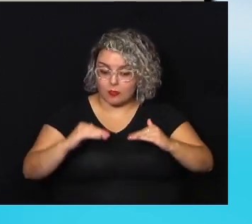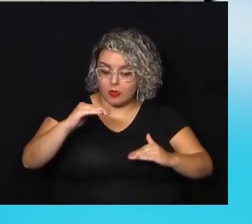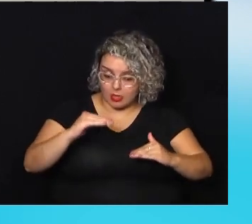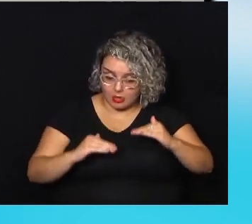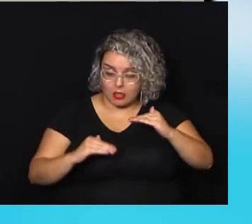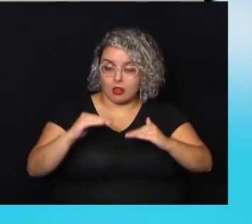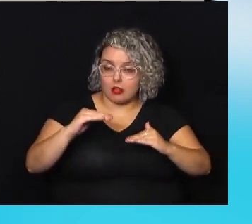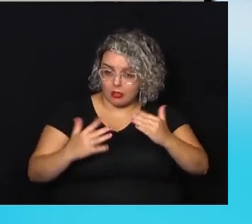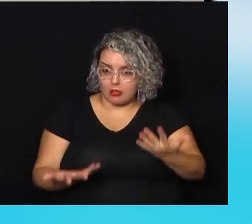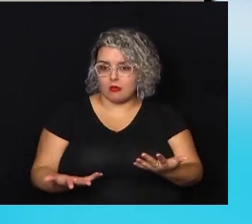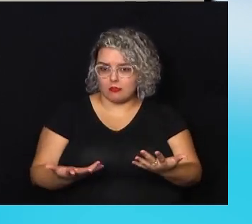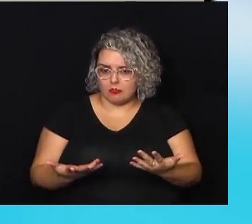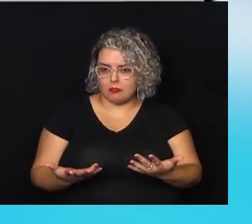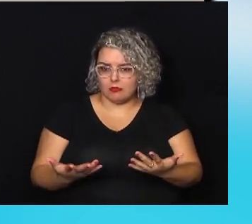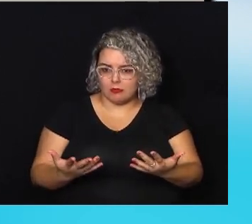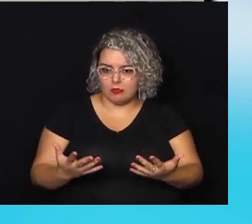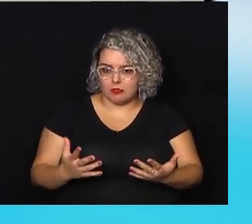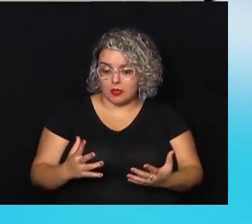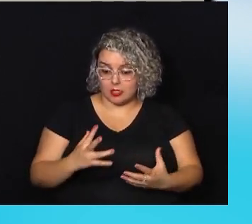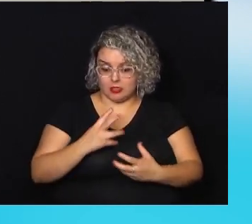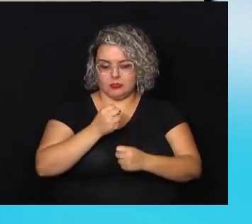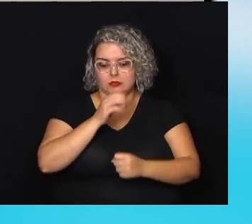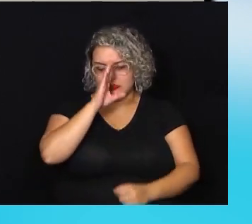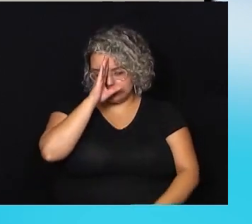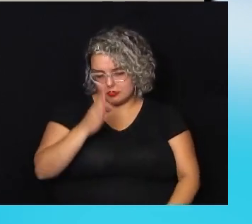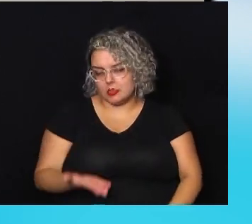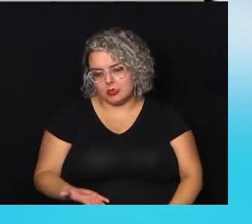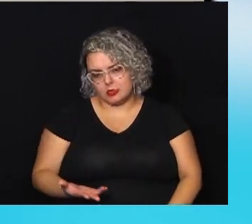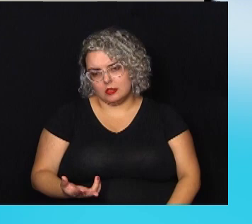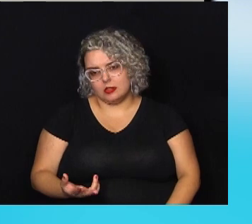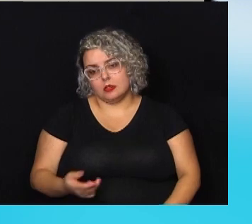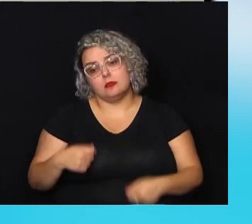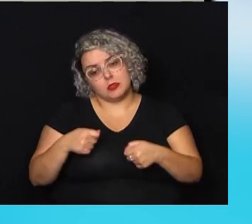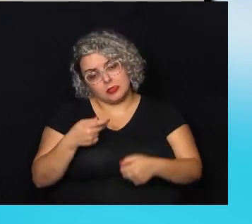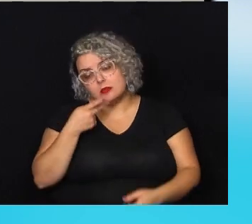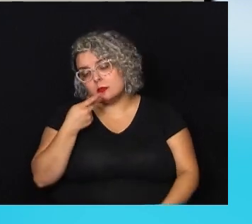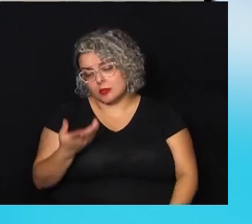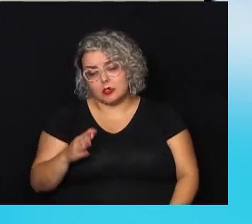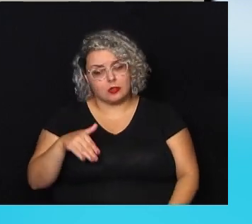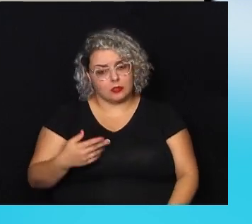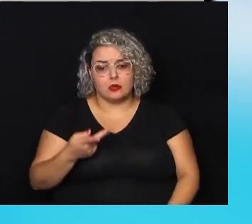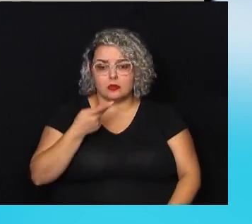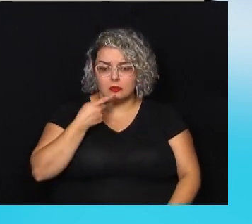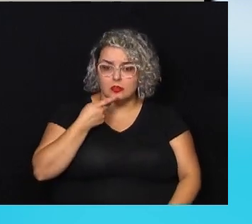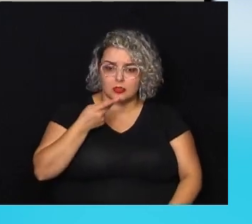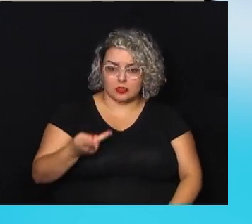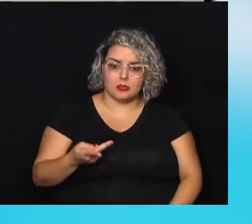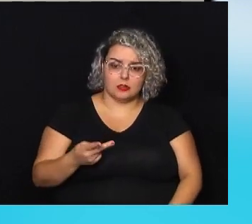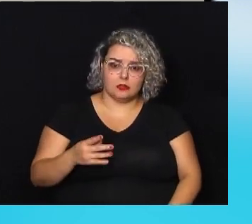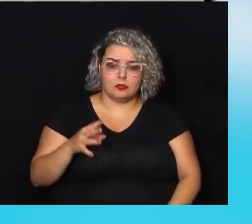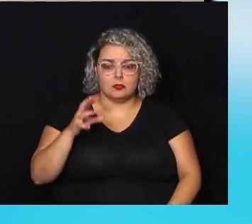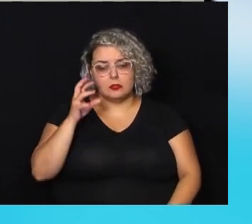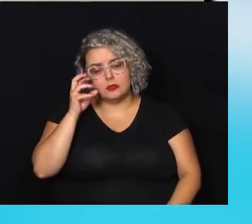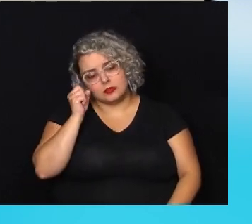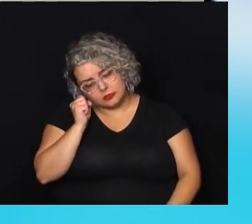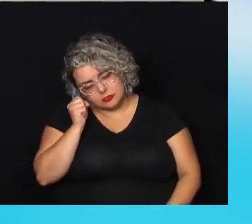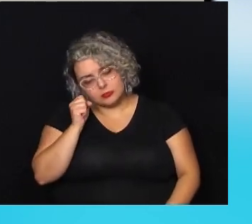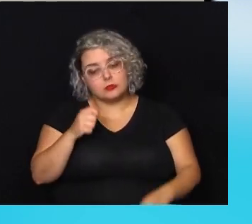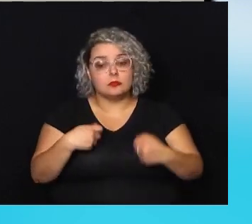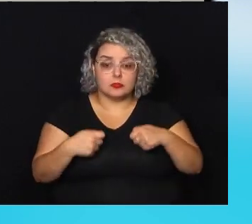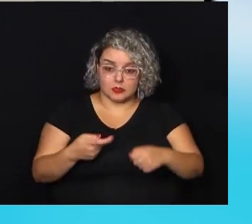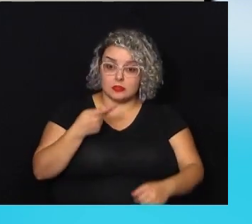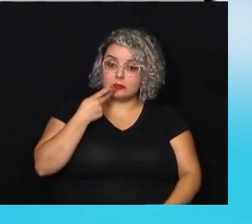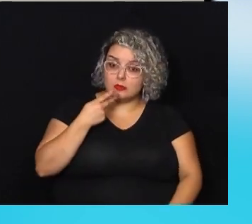vida é a gente ter um equilíbrio entre as forças principais, né? E a gente não pode deixar de falar, quando a gente fala